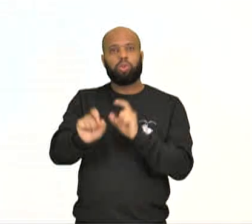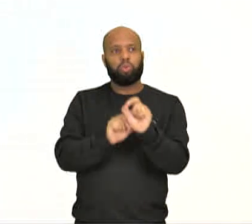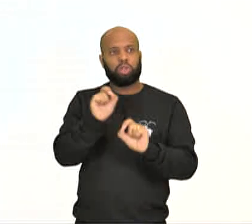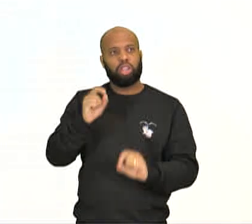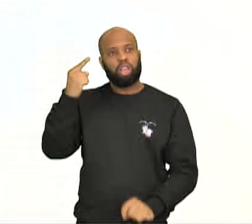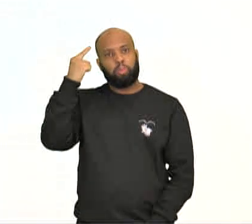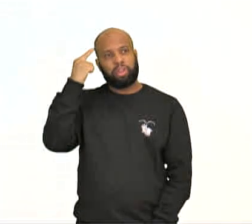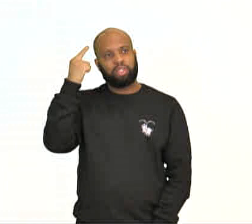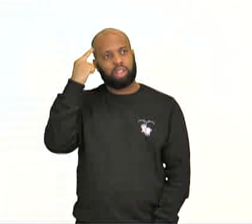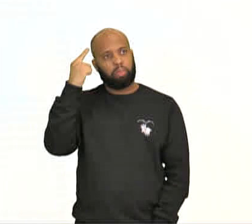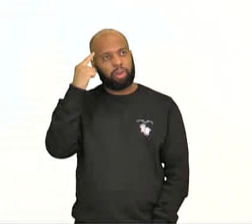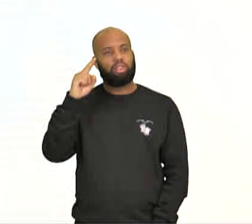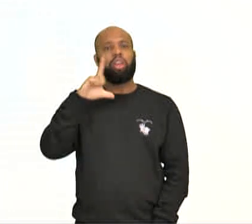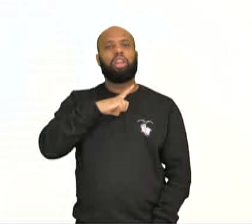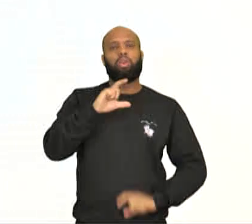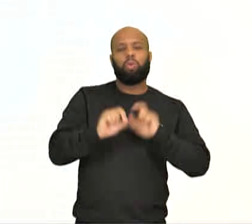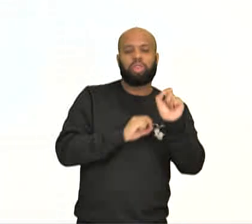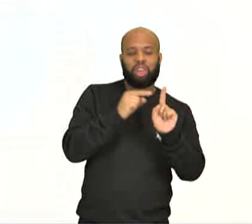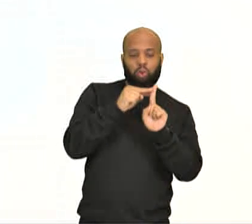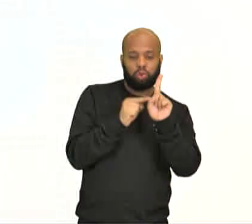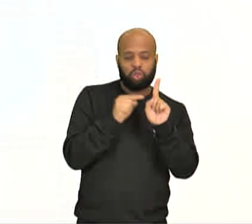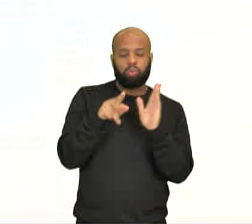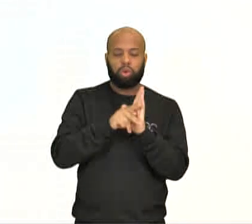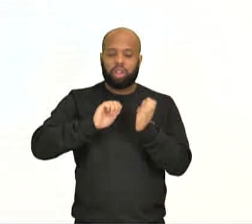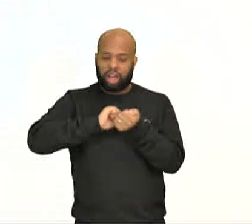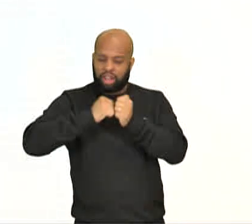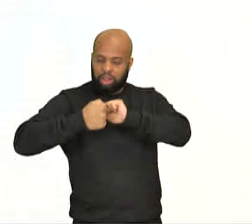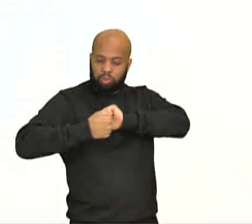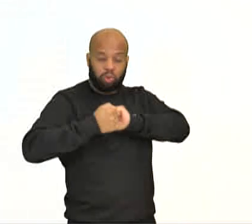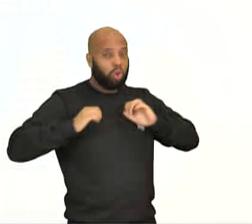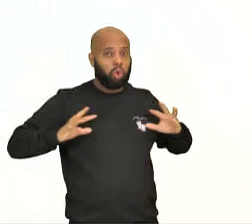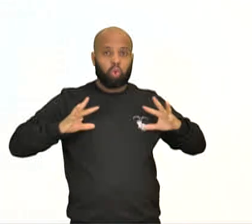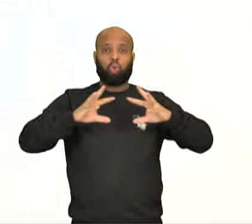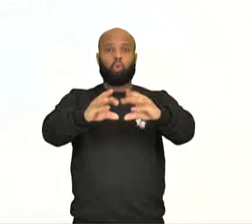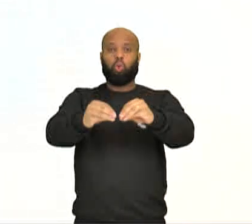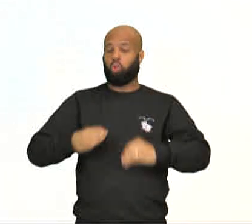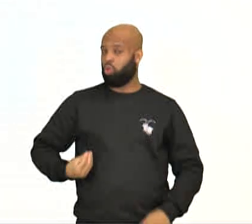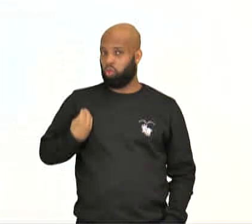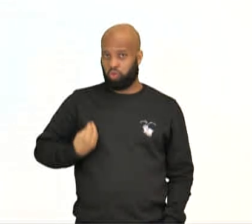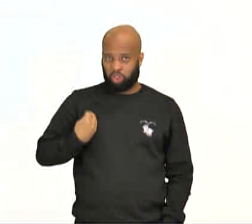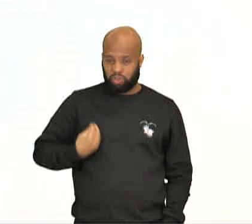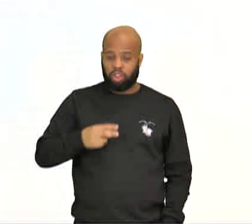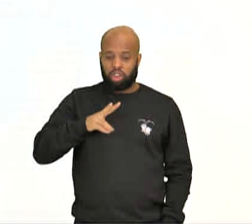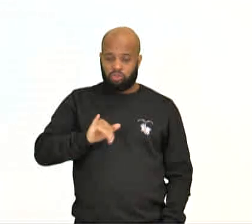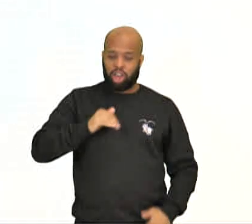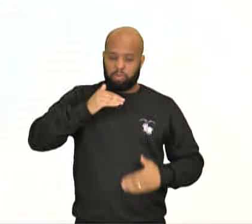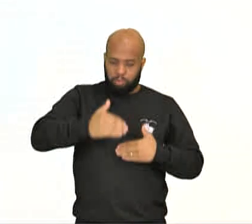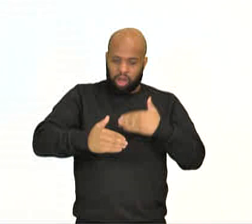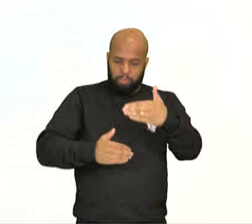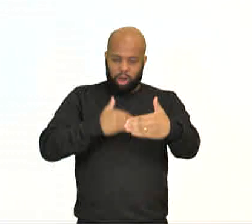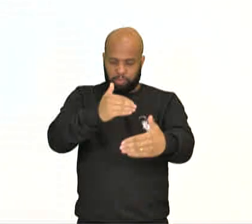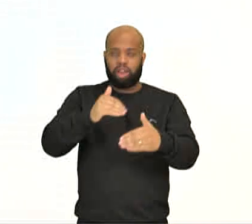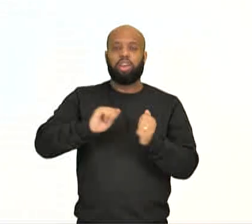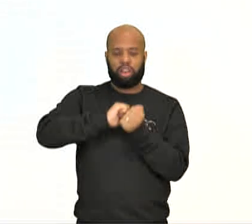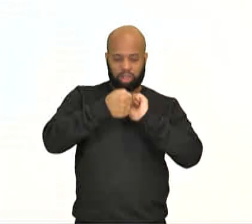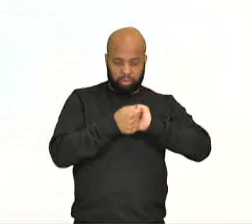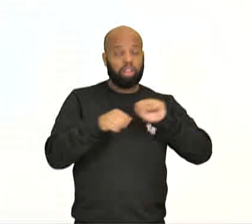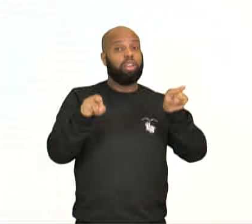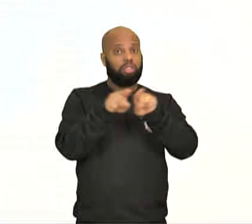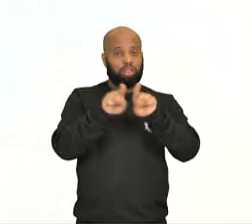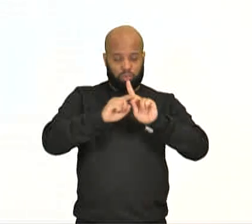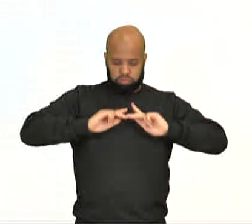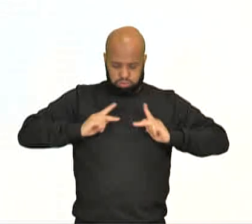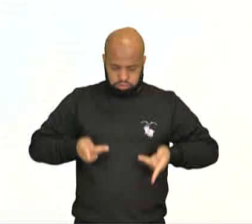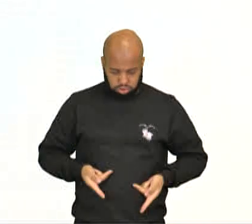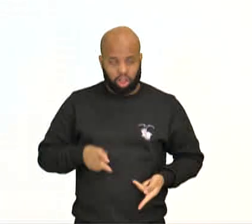ideia de uma espécie de adaptação de todos os seres vivos, inclusive os seres humanos, e aquele